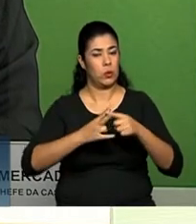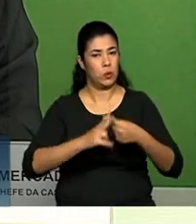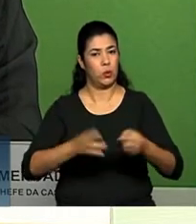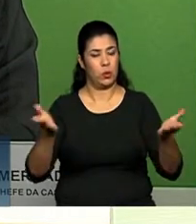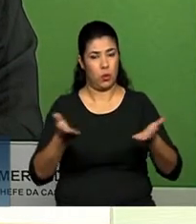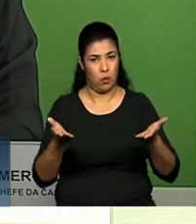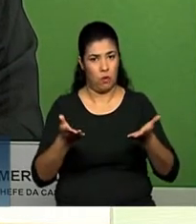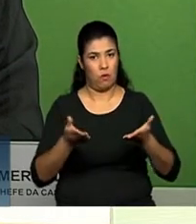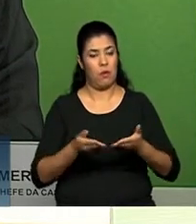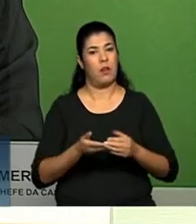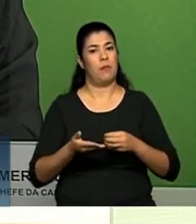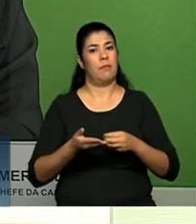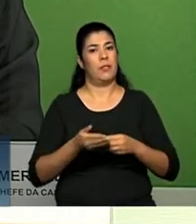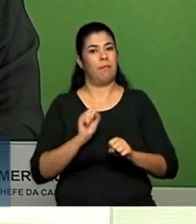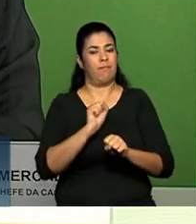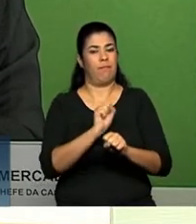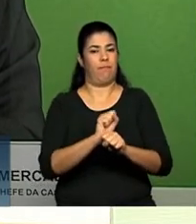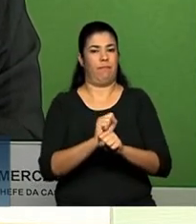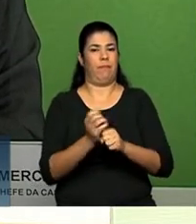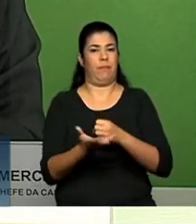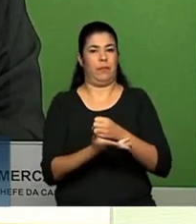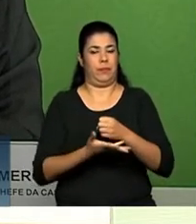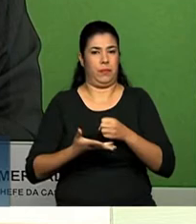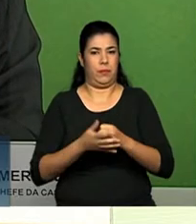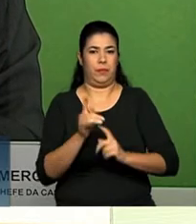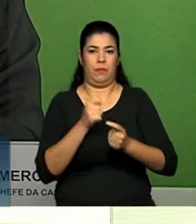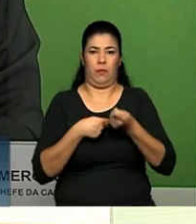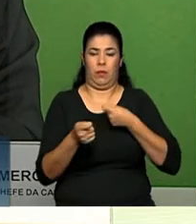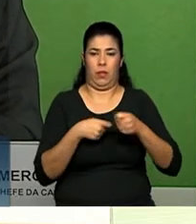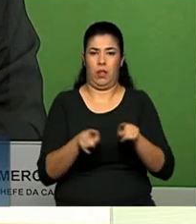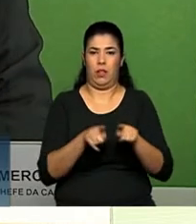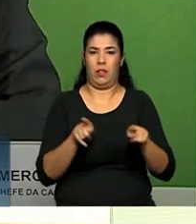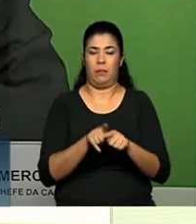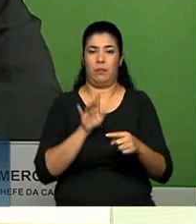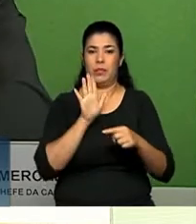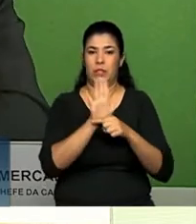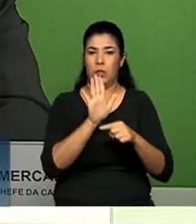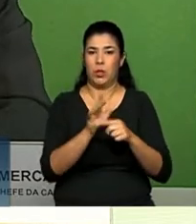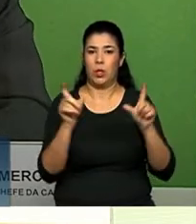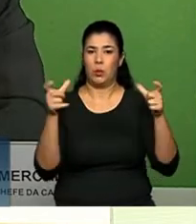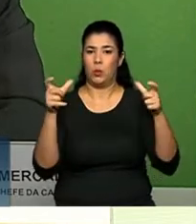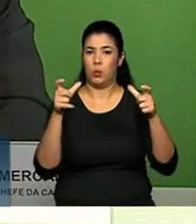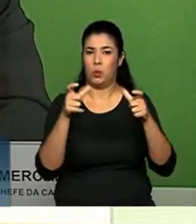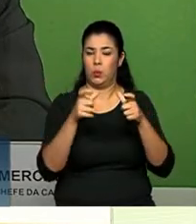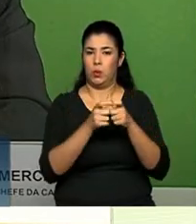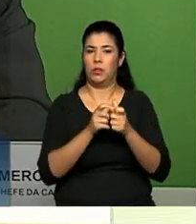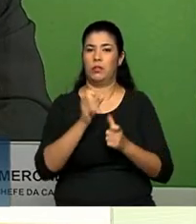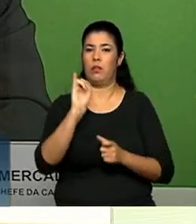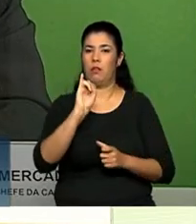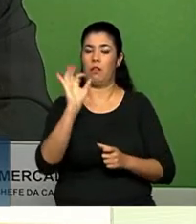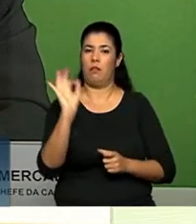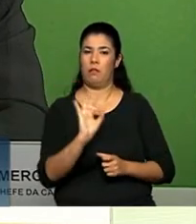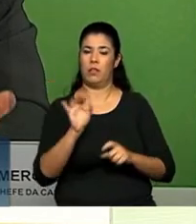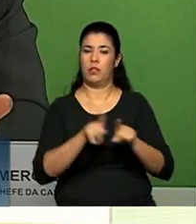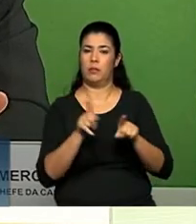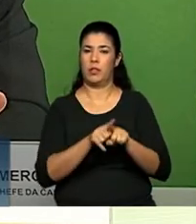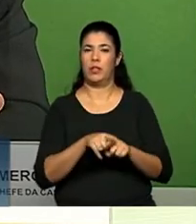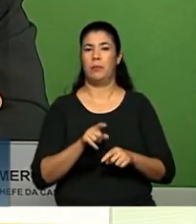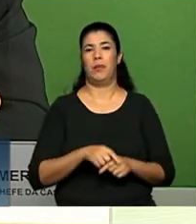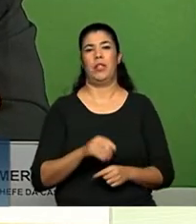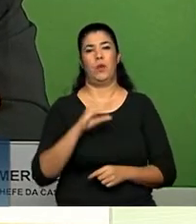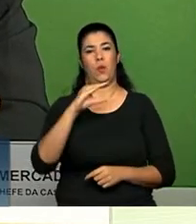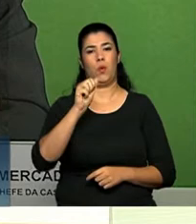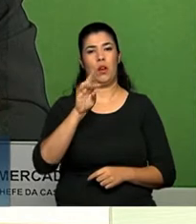possa estabilizar a economia, ajudar a combater a inflação. Nós tivemos aí uma forte desvalorização do câmbio, isso aumenta